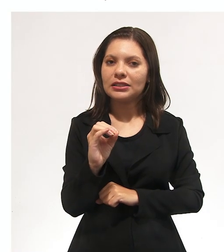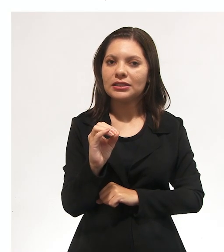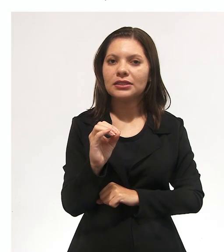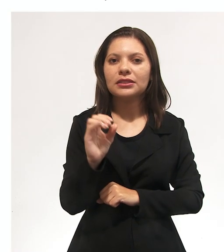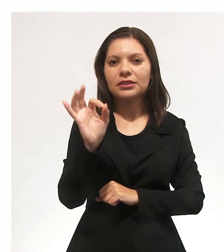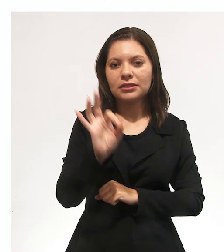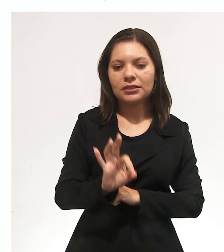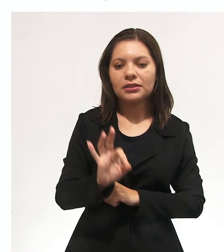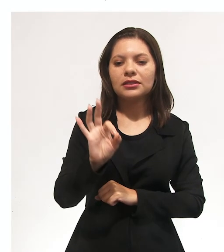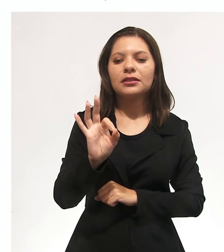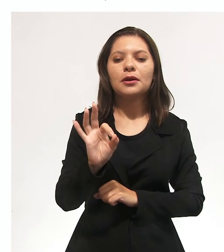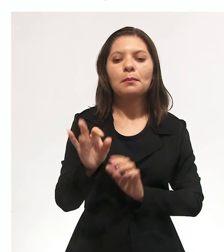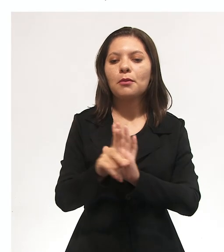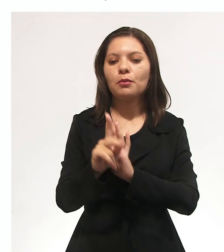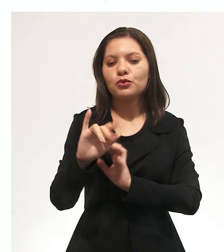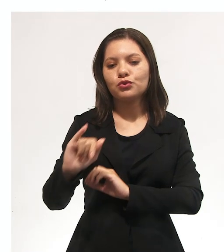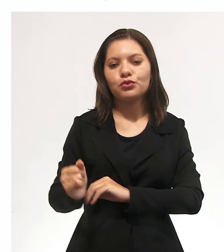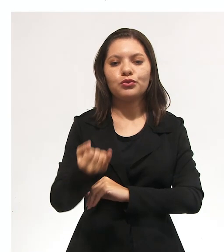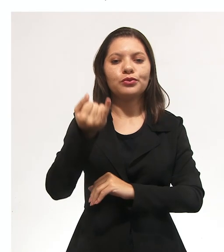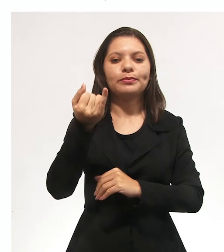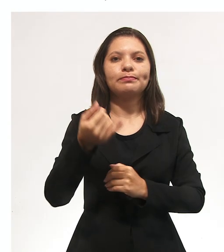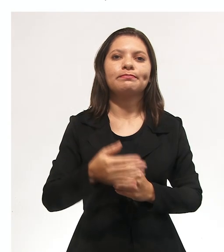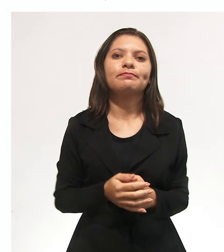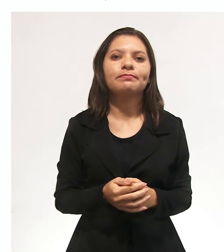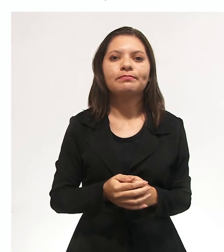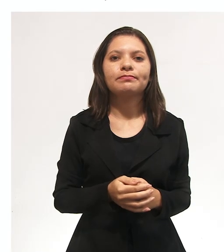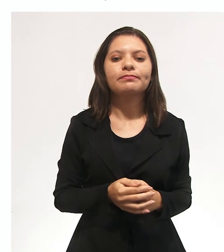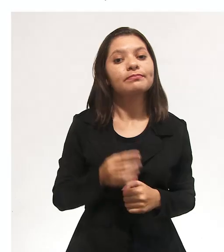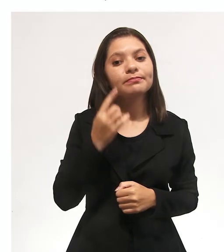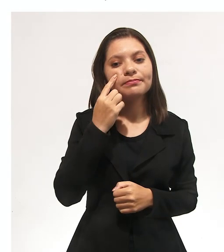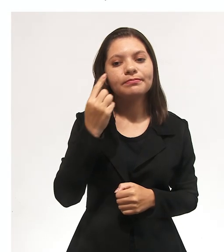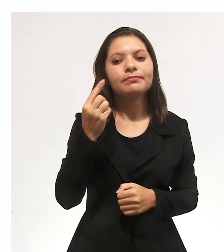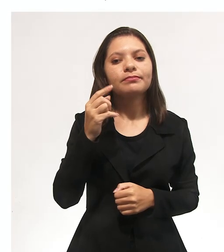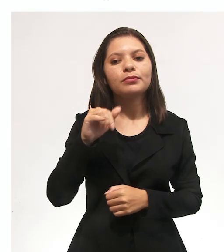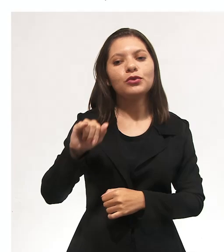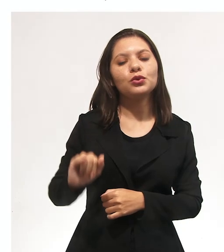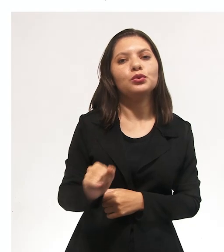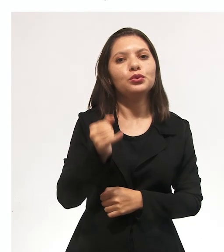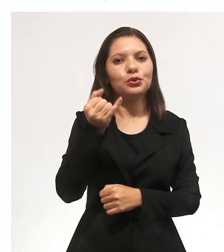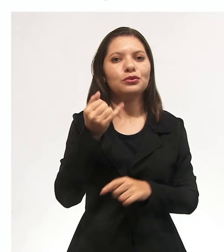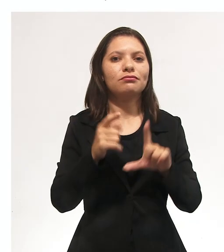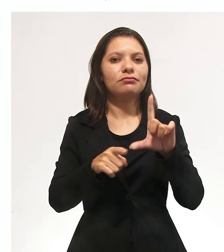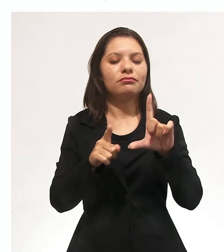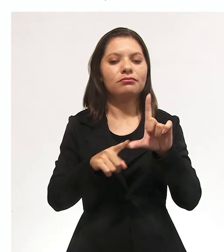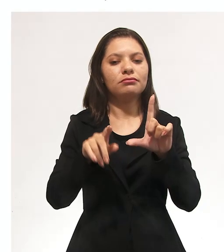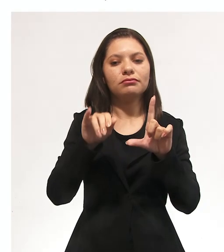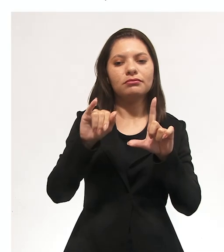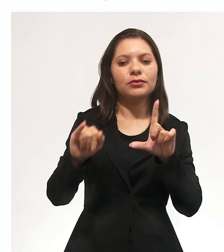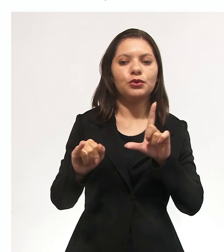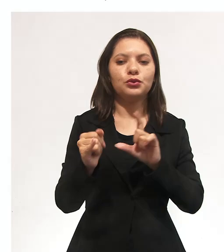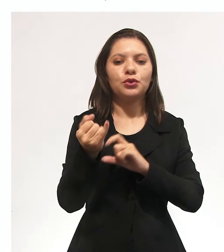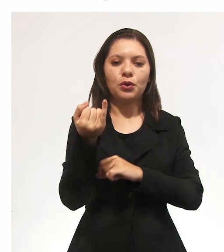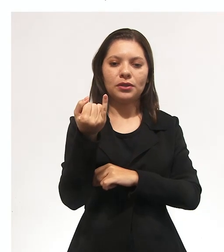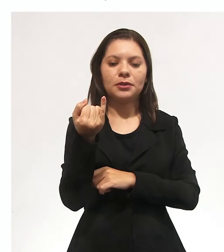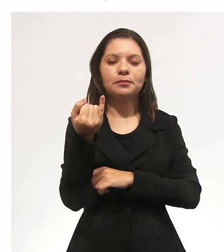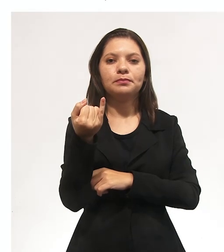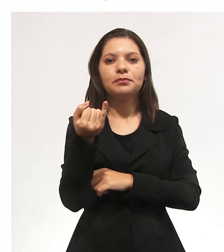cobrados. Então, aqui no juro, representado pela letra